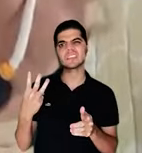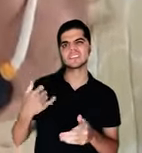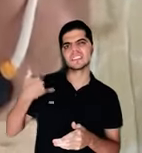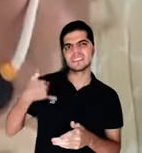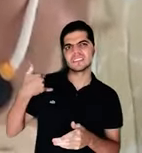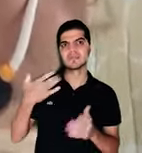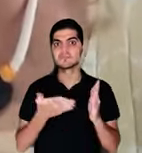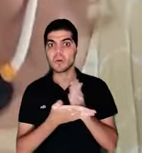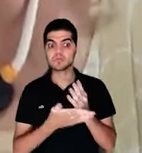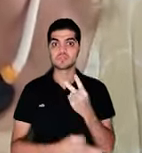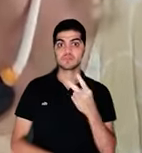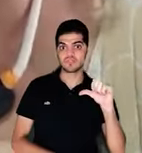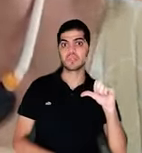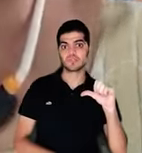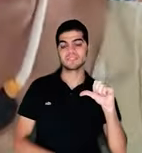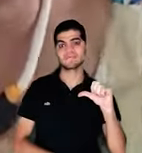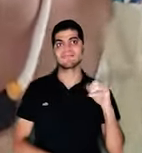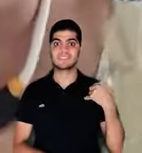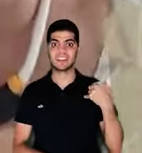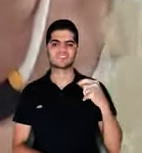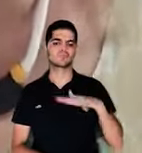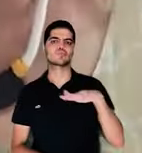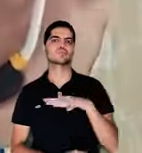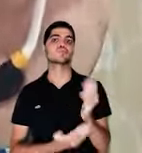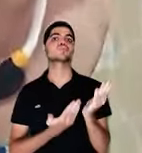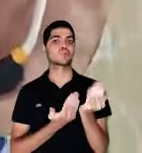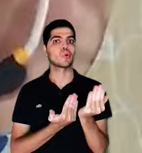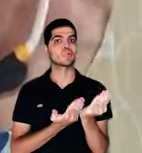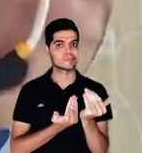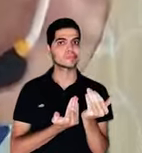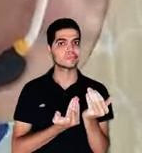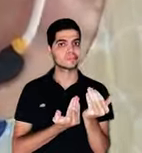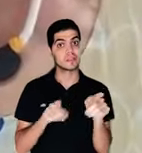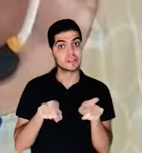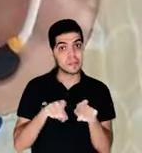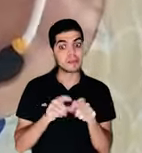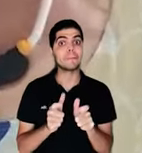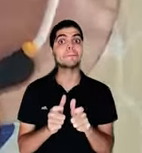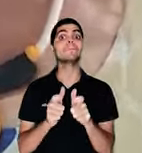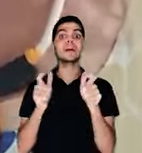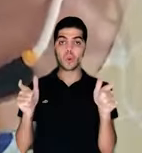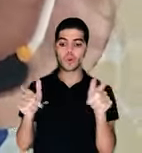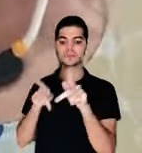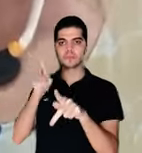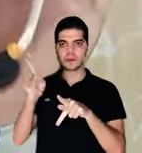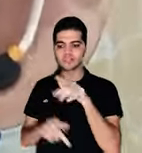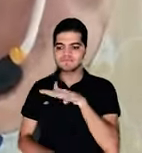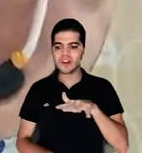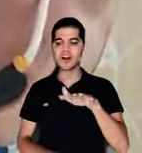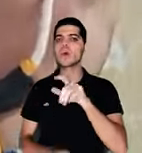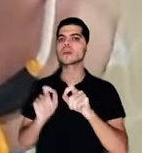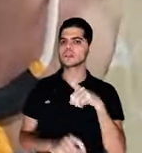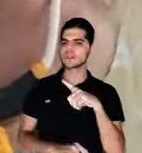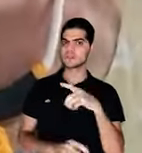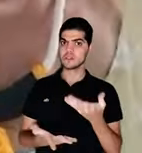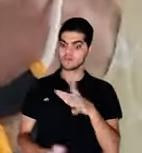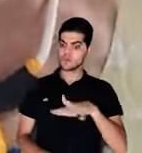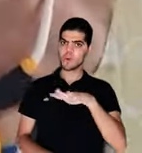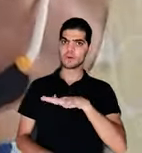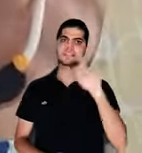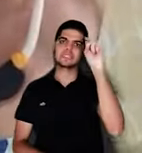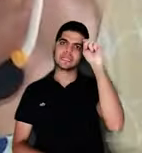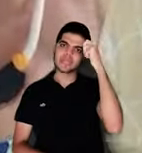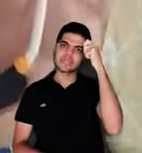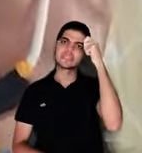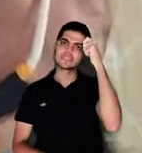anos de idade ou seja eram jovens é preciso dizer que a maior parte dessa população nas e Maria eram